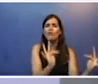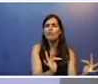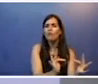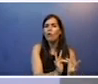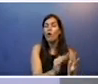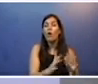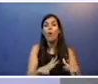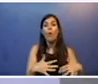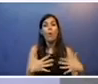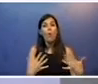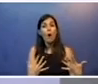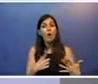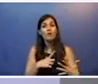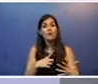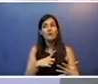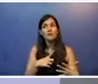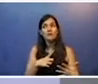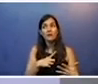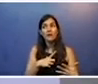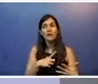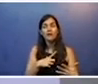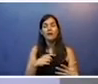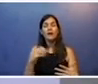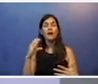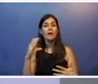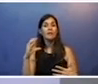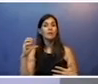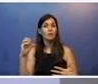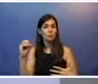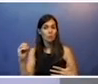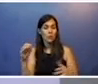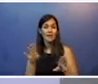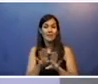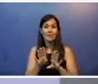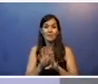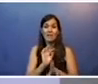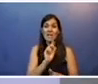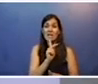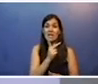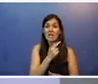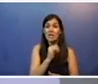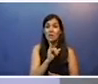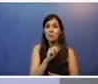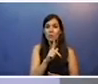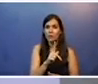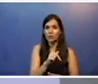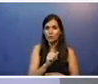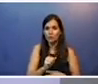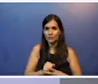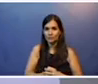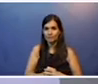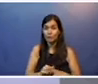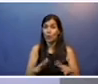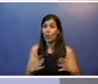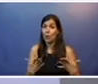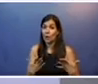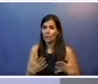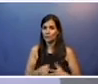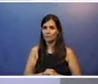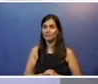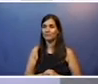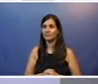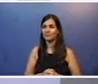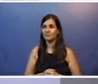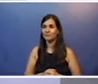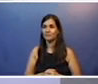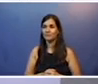cateto oposto e hipotenusa. É o seno, ó. Ele tem cateto oposto e tem hipotenusa. Então vou usar